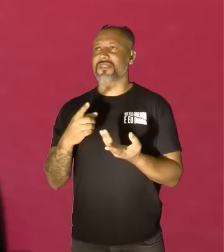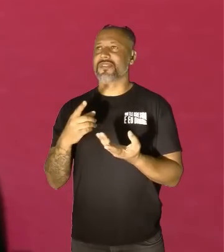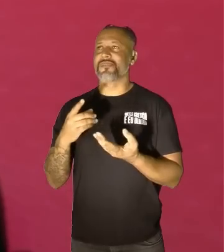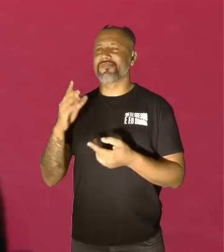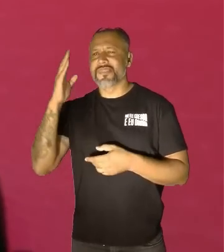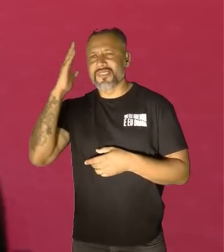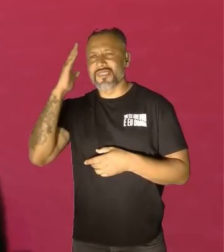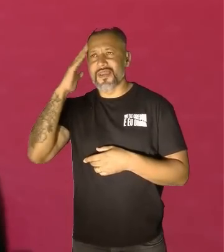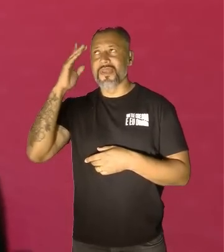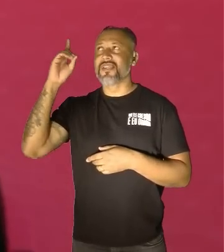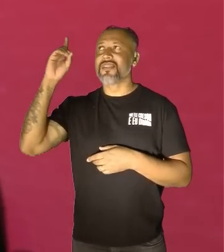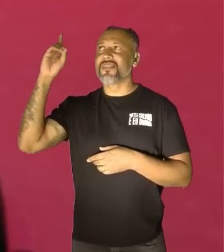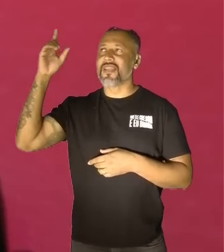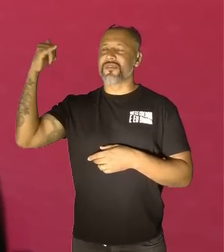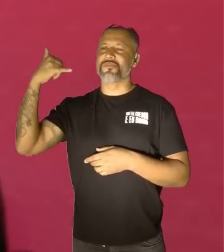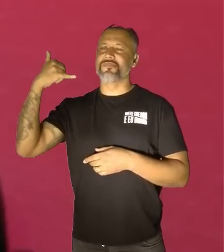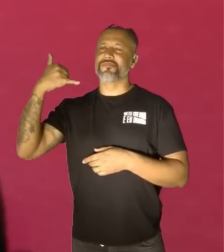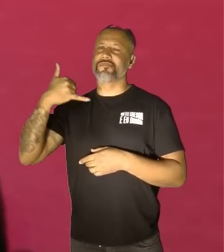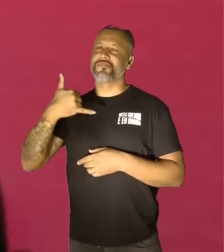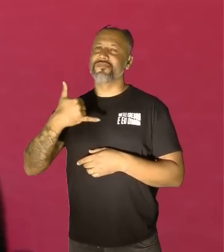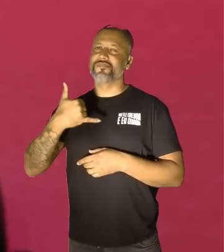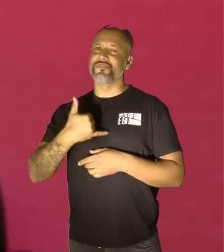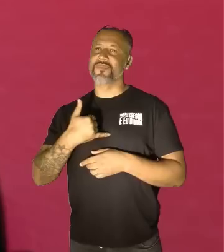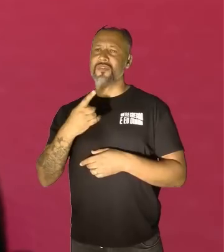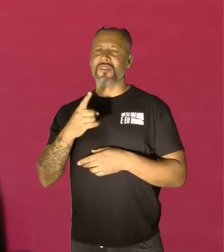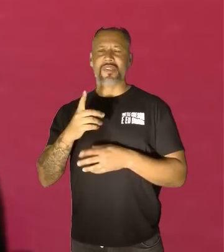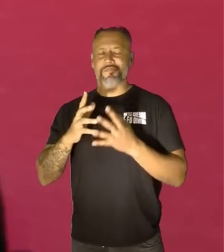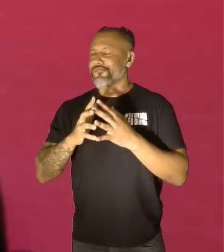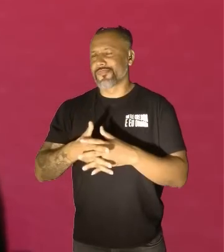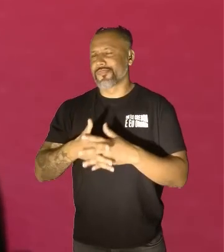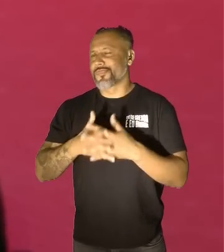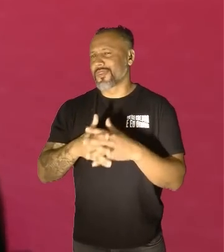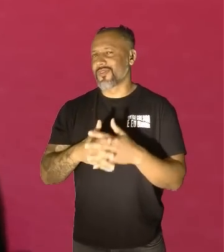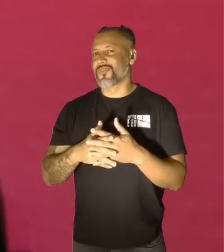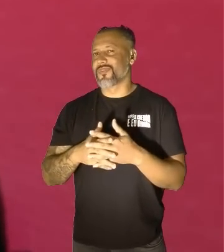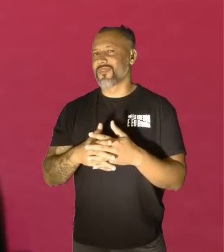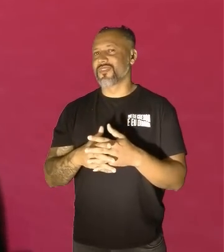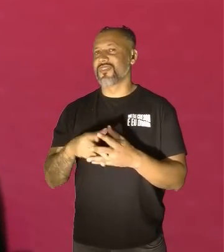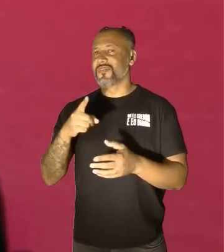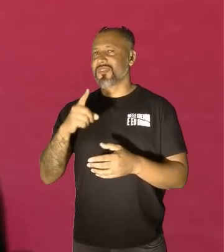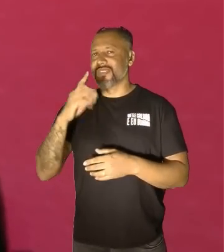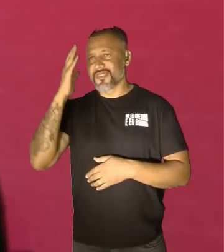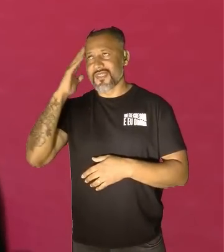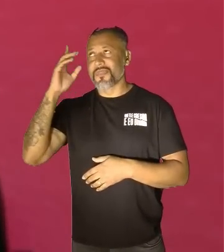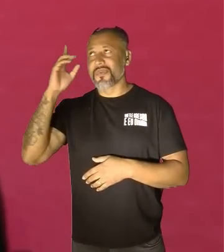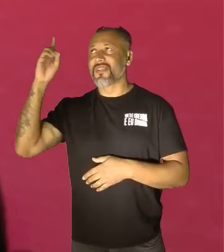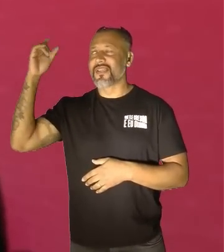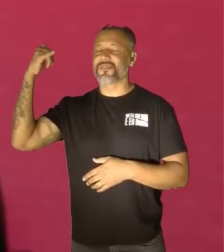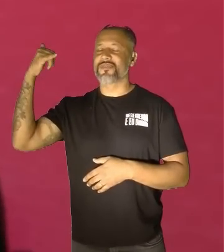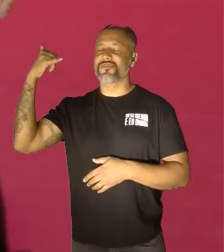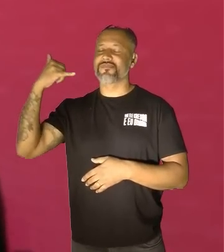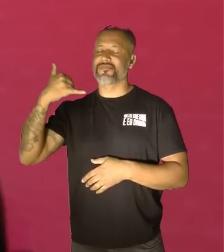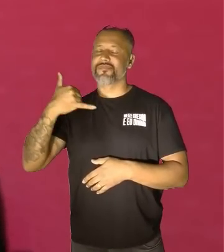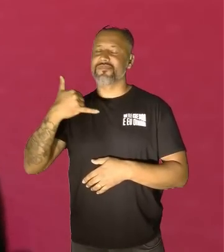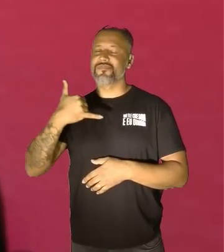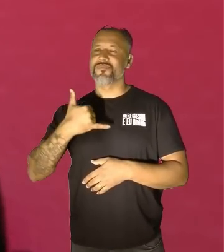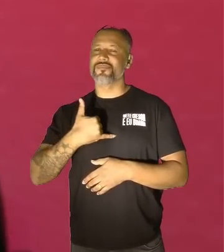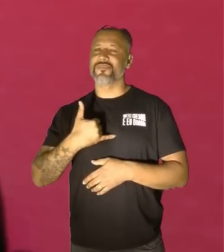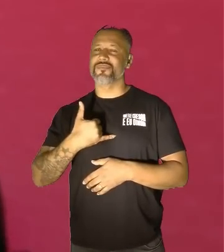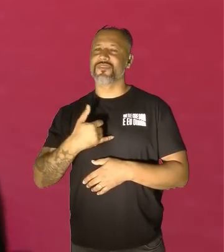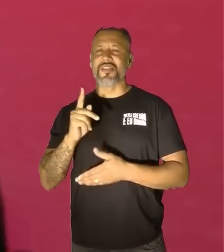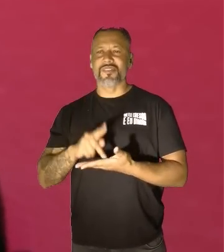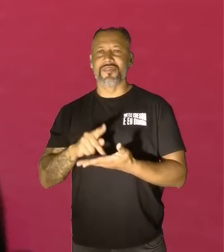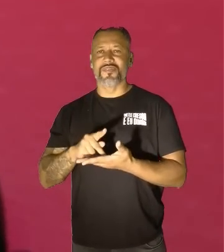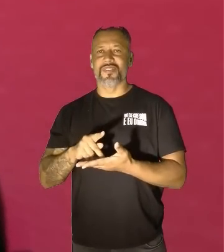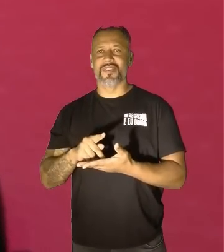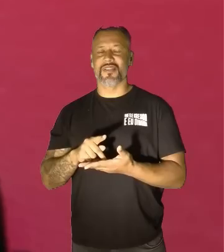você. A sua voz se parece com a voz de Deus. Quando você canta, eu ouço Deus na